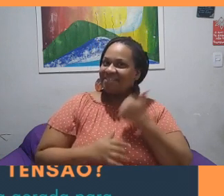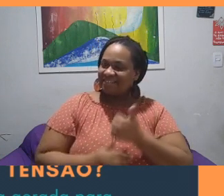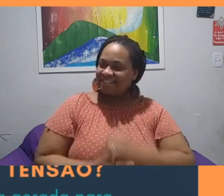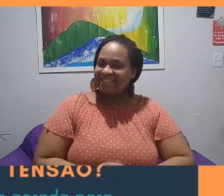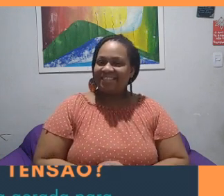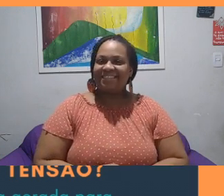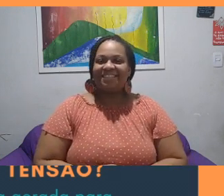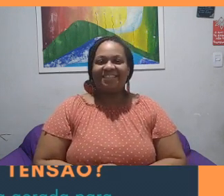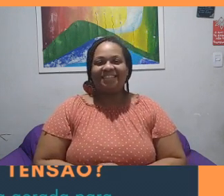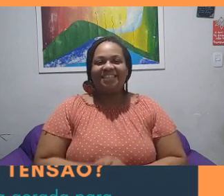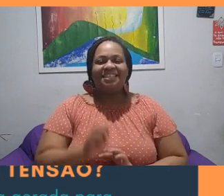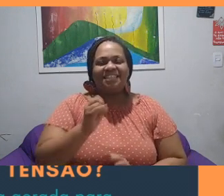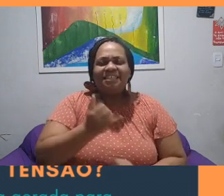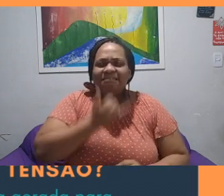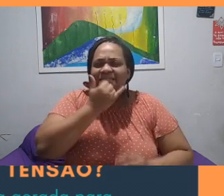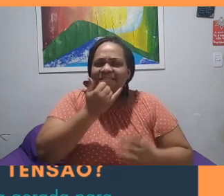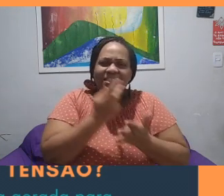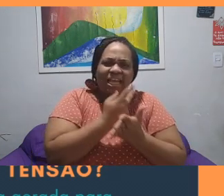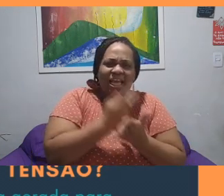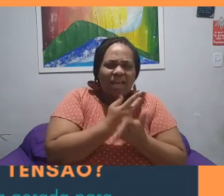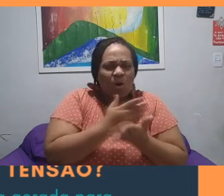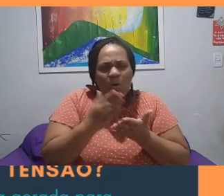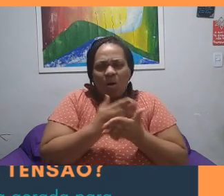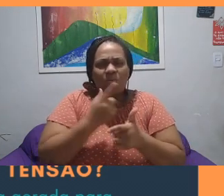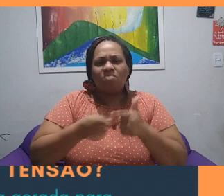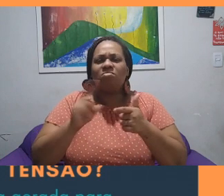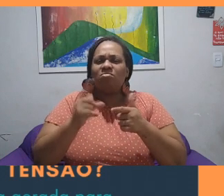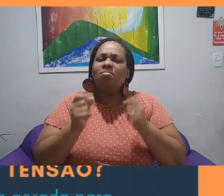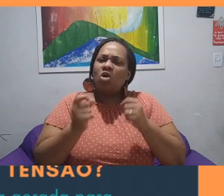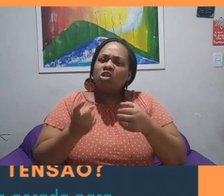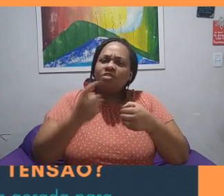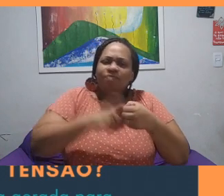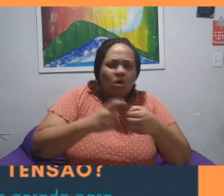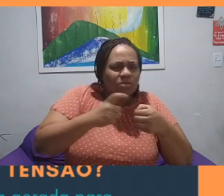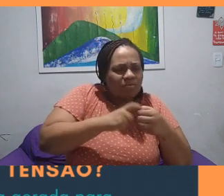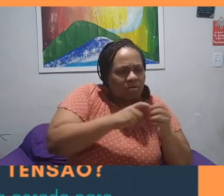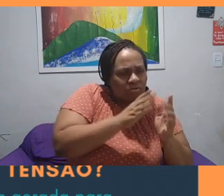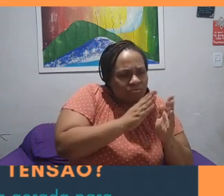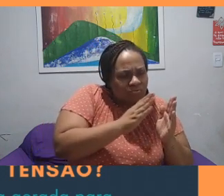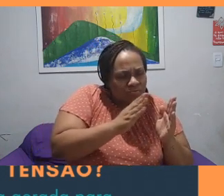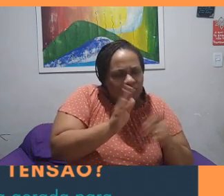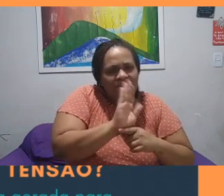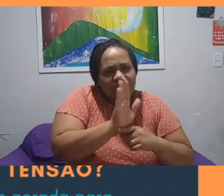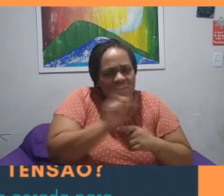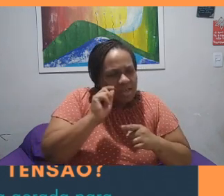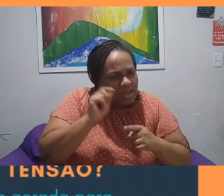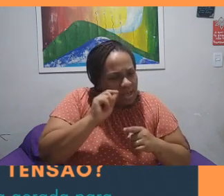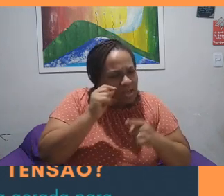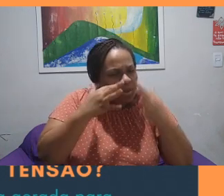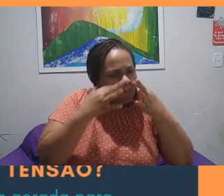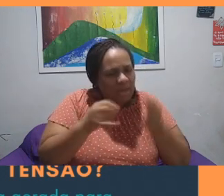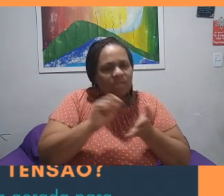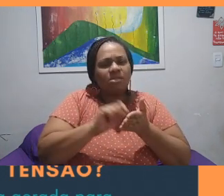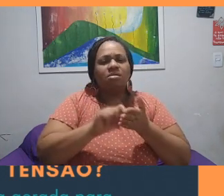demais. Mas, ó, se você errou alguma coisa, volta ao vídeo, pausa, presta atenção, se